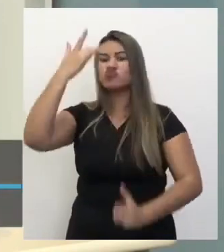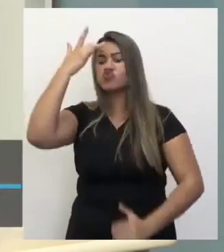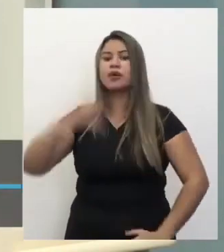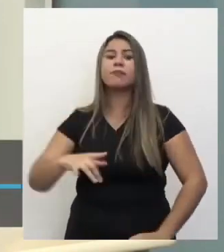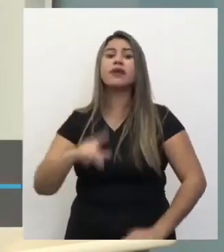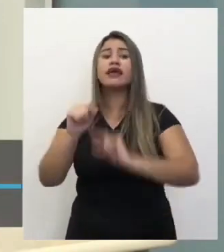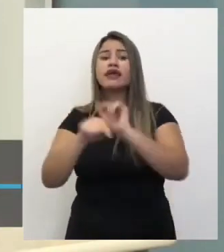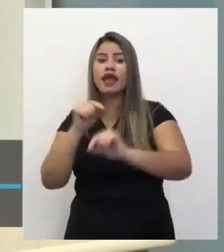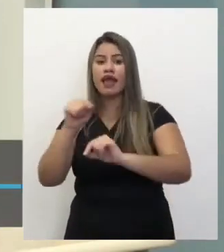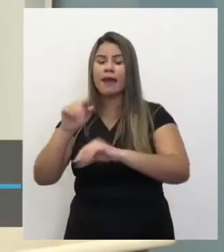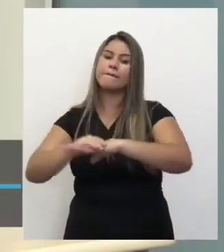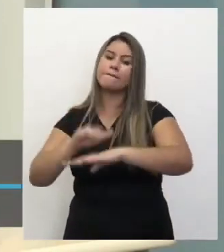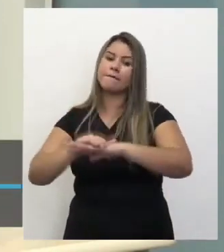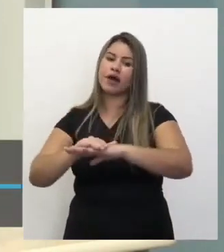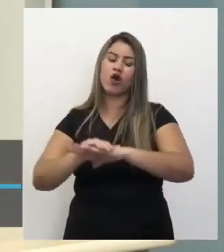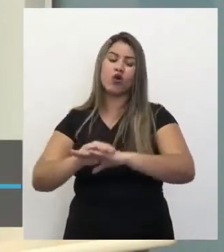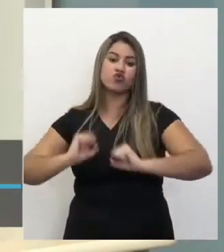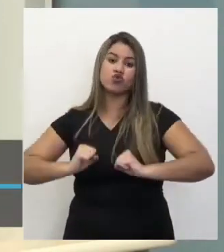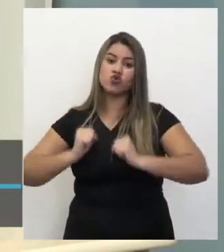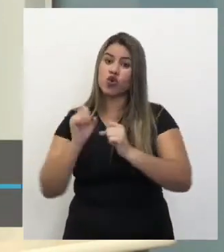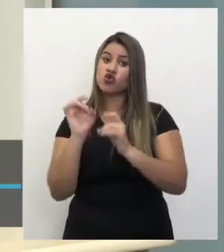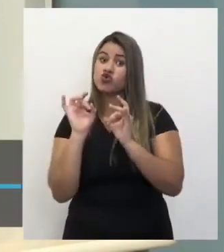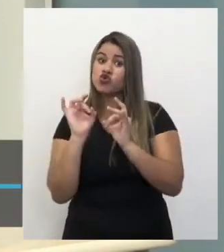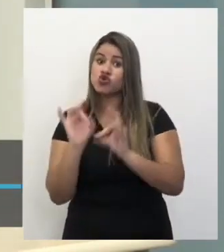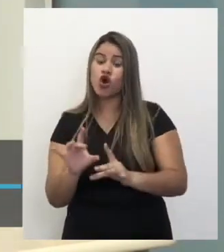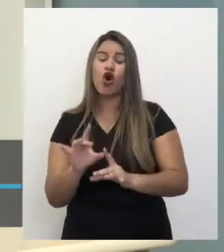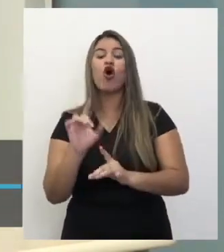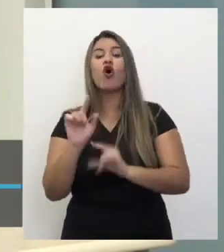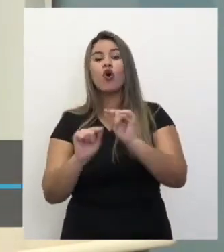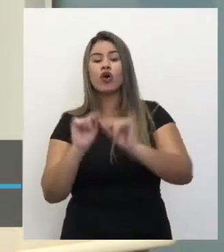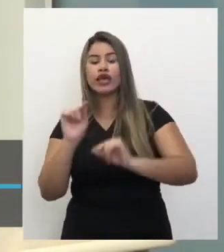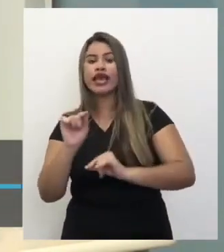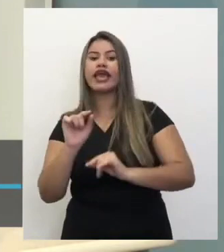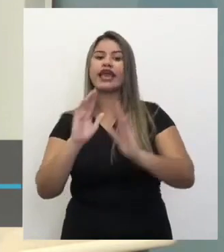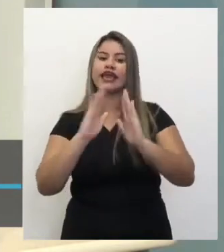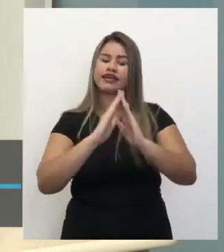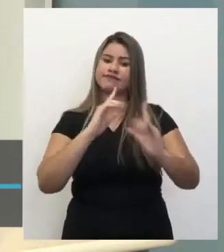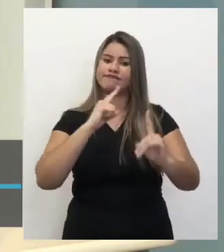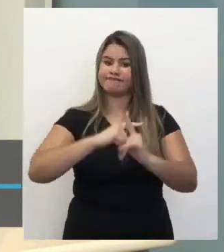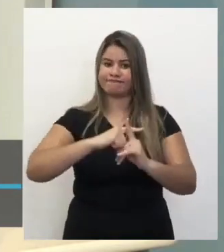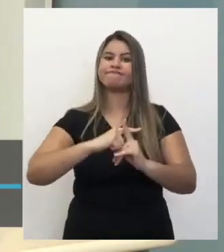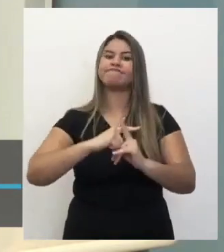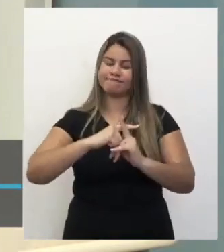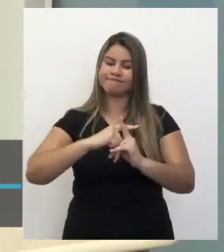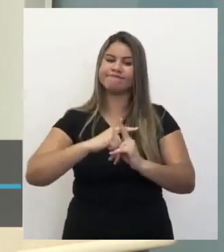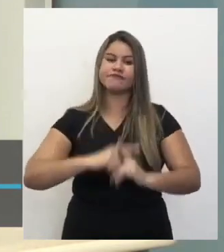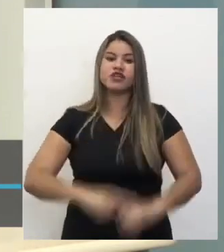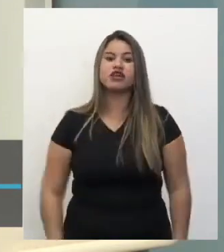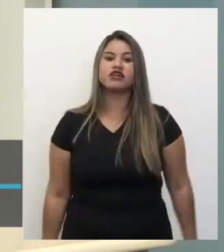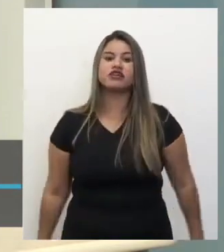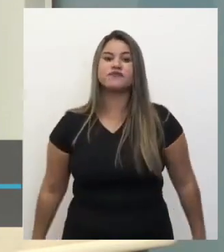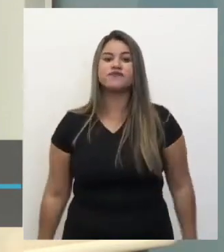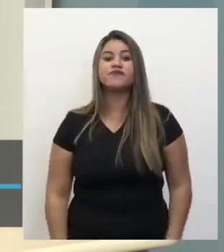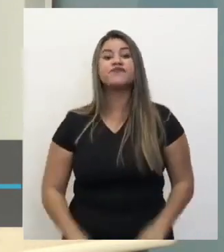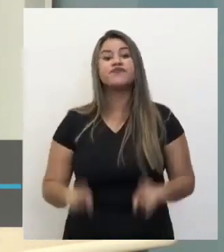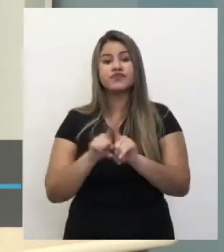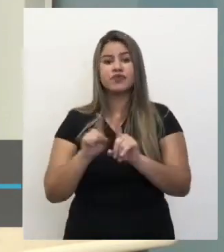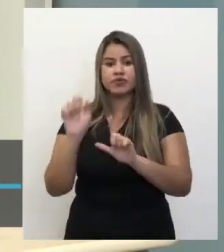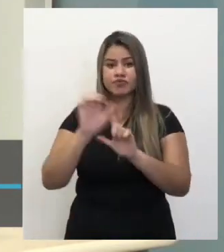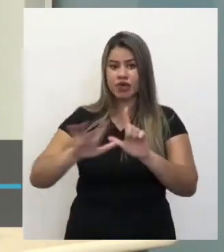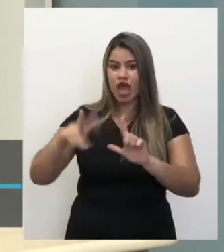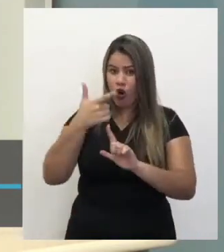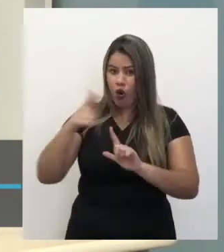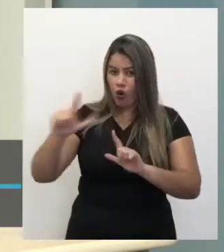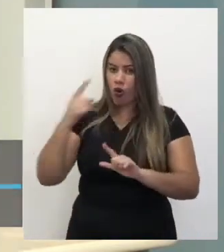de quem fosse se dedicar à vida eclesiástica, ou seja, era privilégio do clero, né? Inclusive imagens, como a gente vai ver aí da